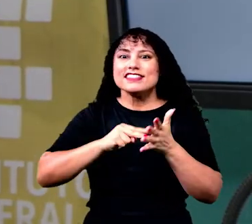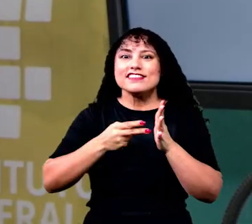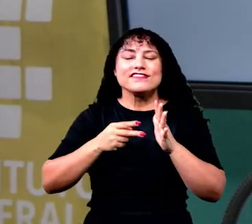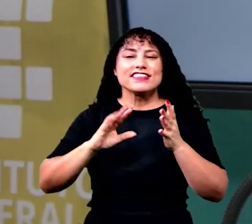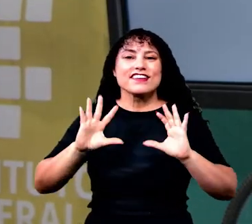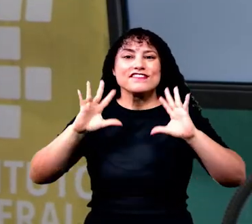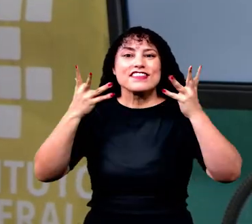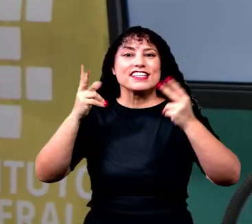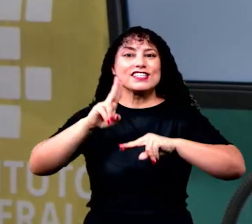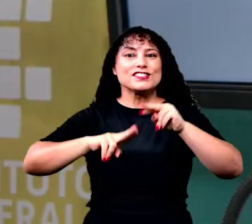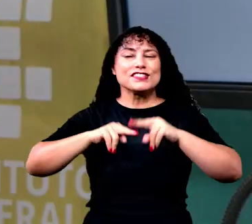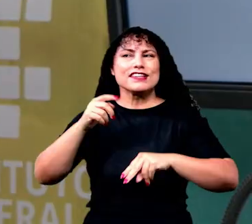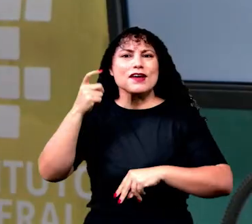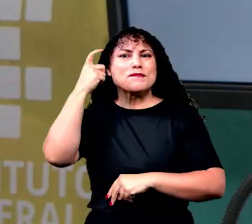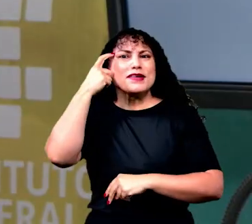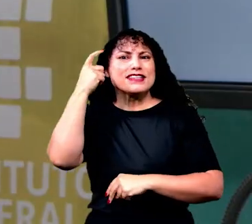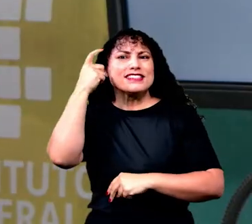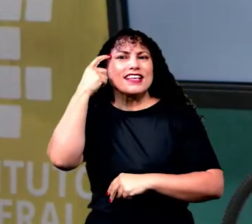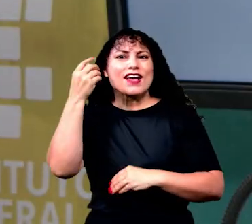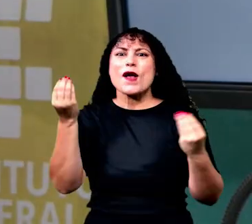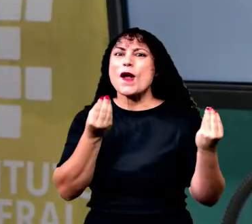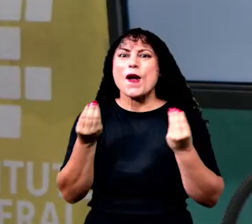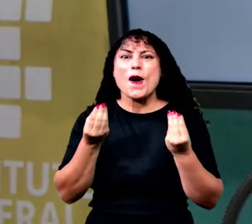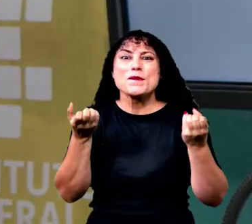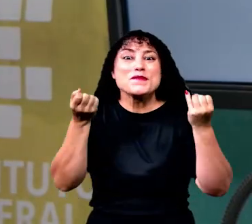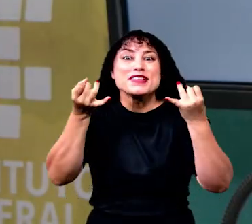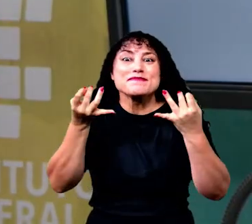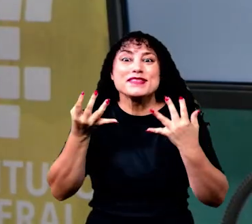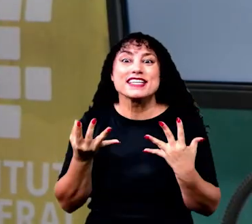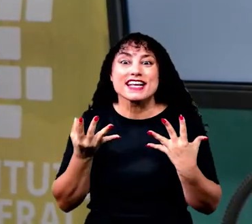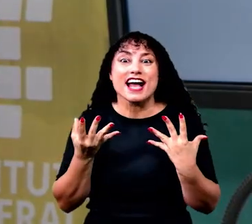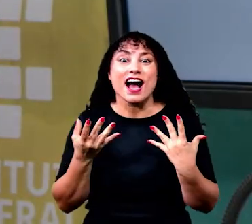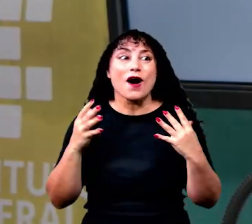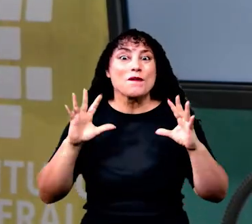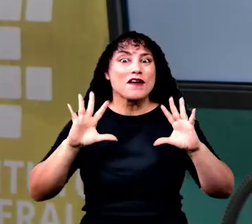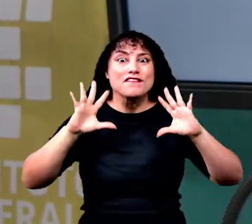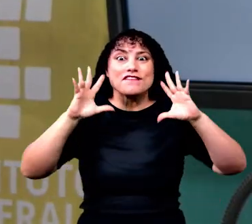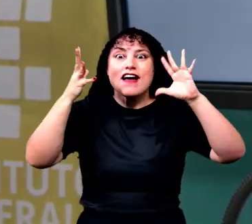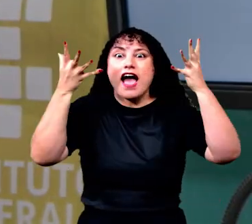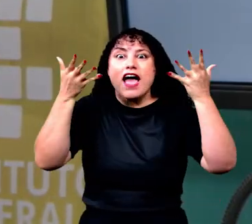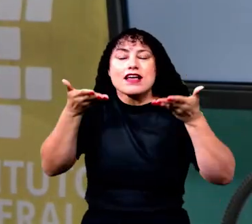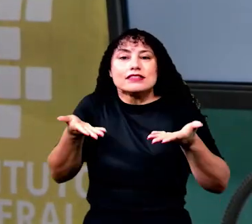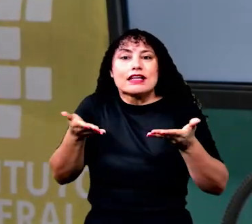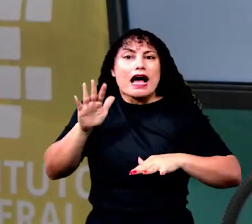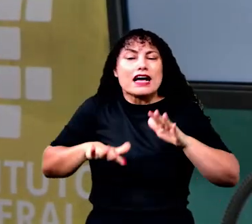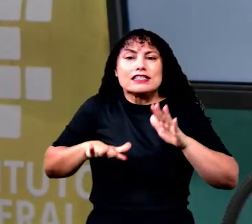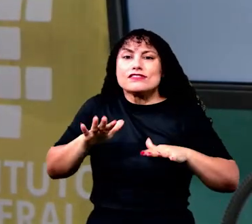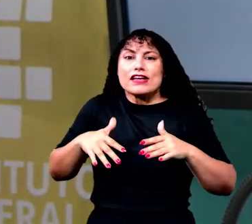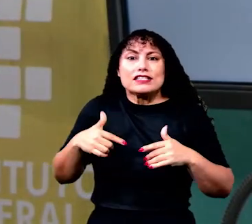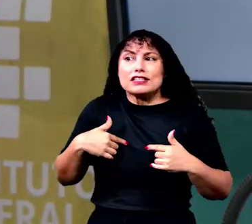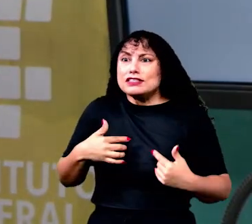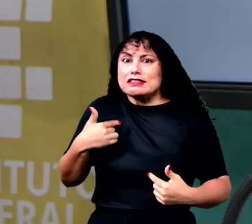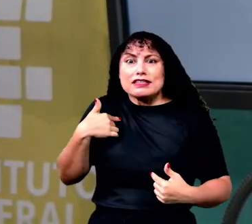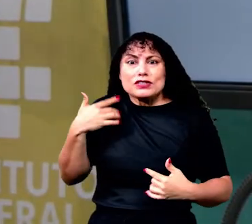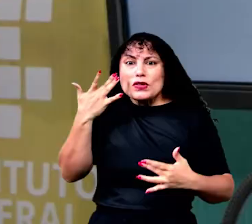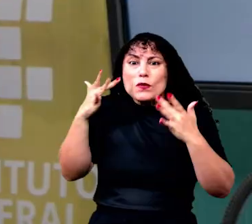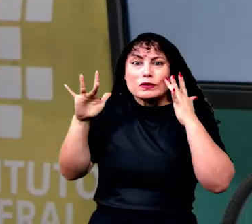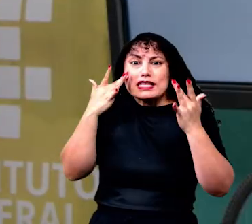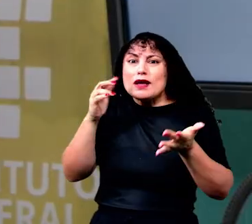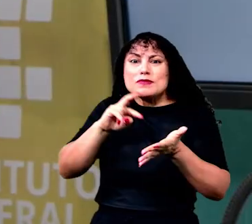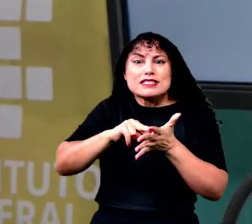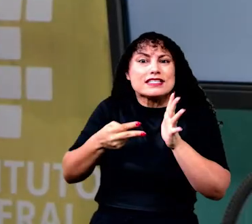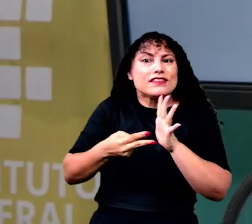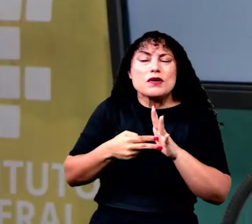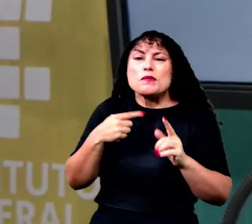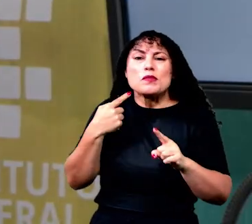festa junina. E eu me peguei pensando, como que a gente explica uma festa que às vezes nem a gente mesmo